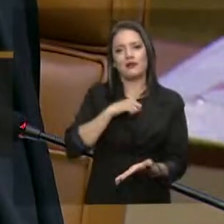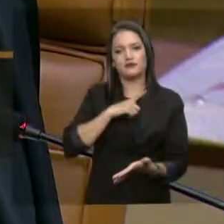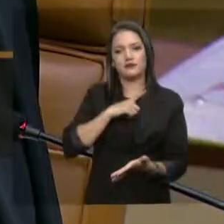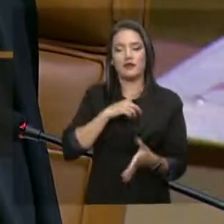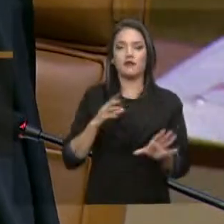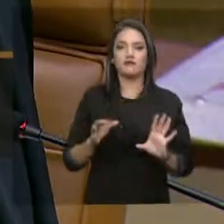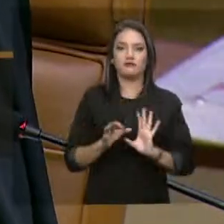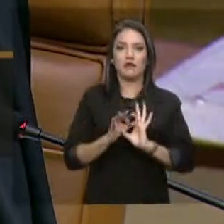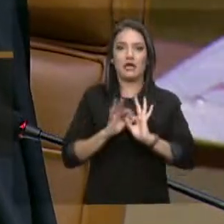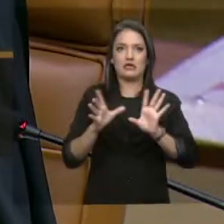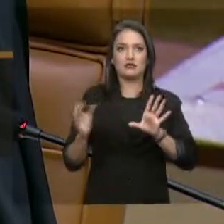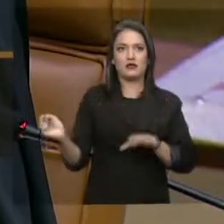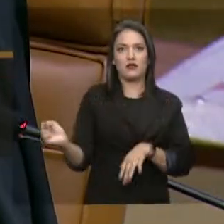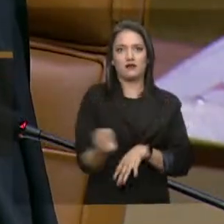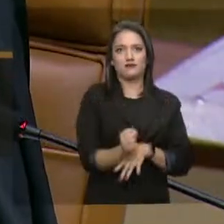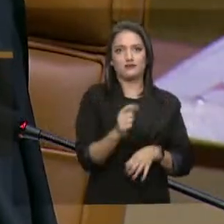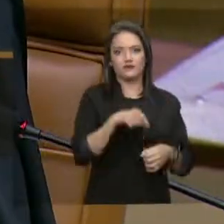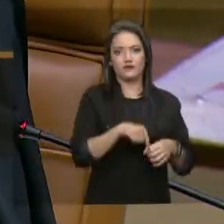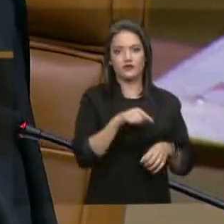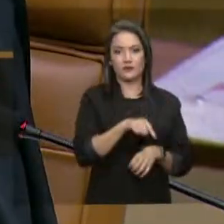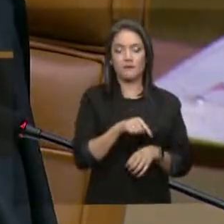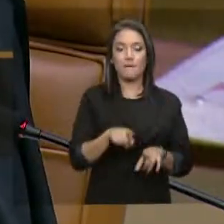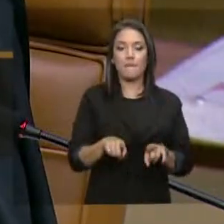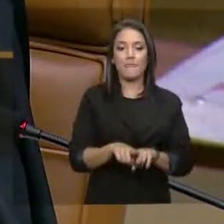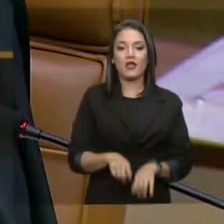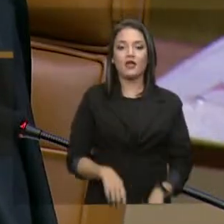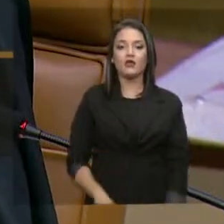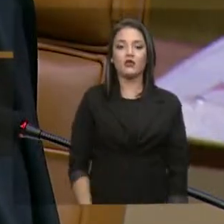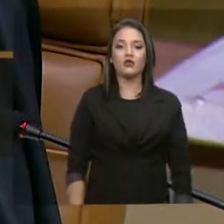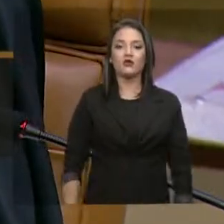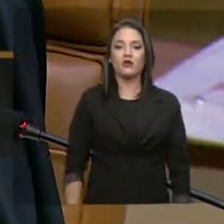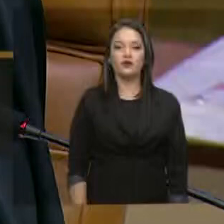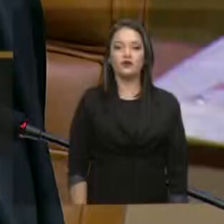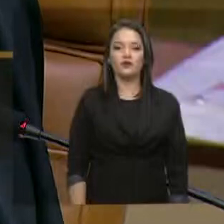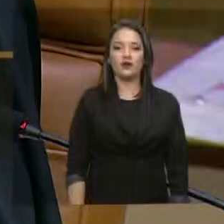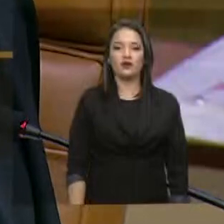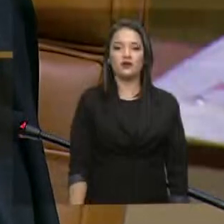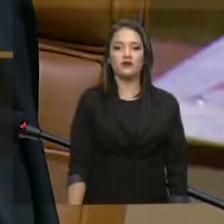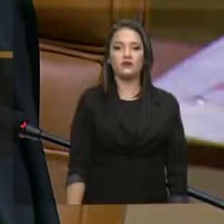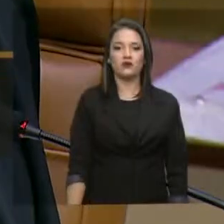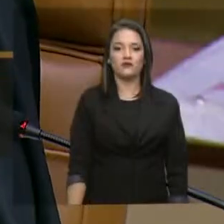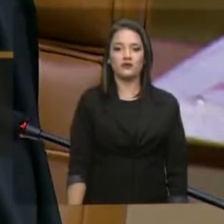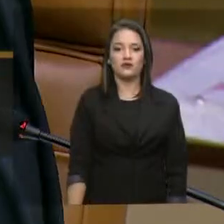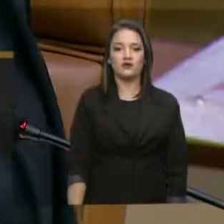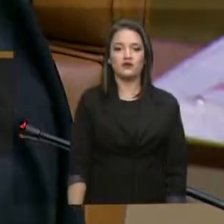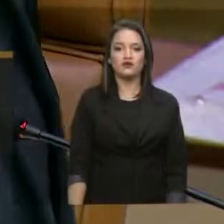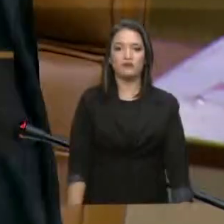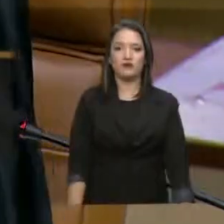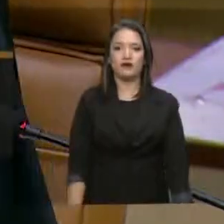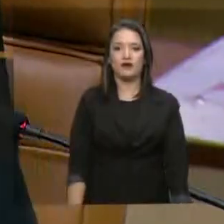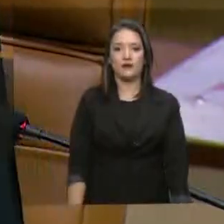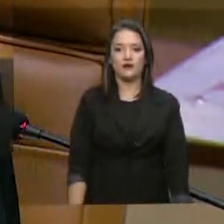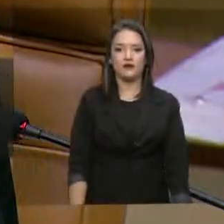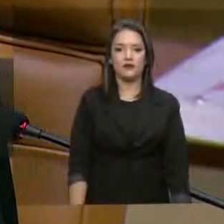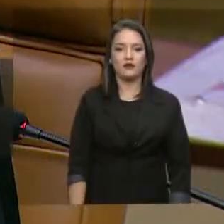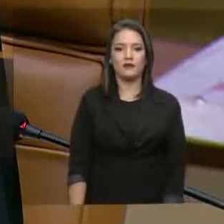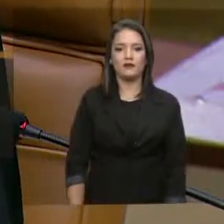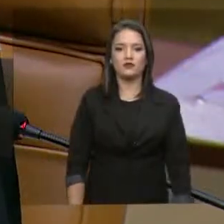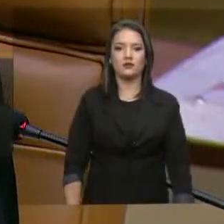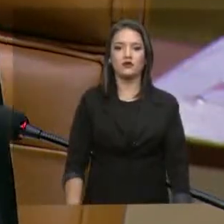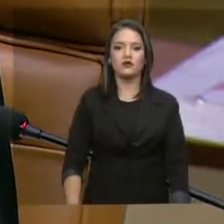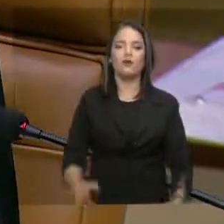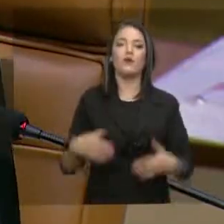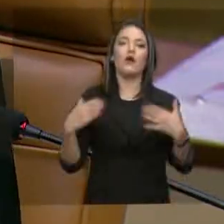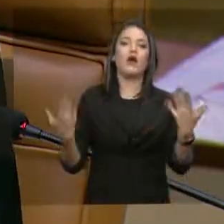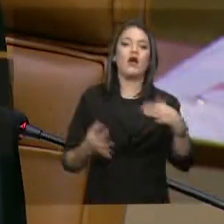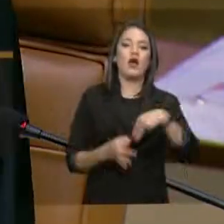extradição. E principalmente sobre a questão da prescrição. O ministro, o eminente ministro, nosso sempre decano, o ministro Celso